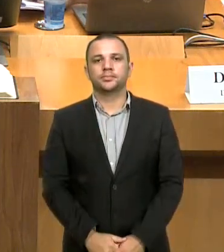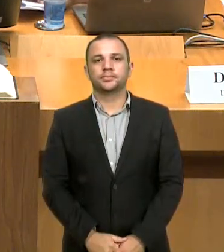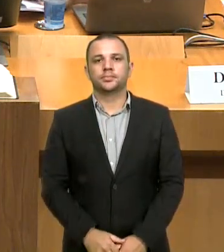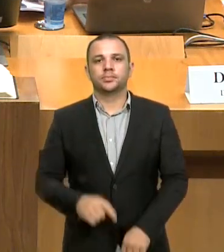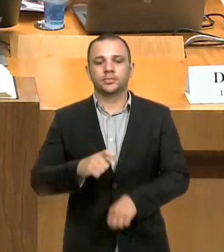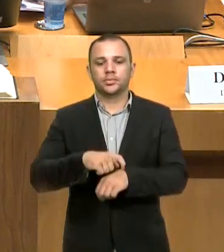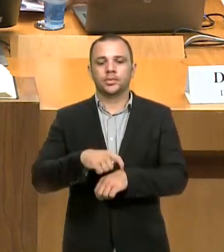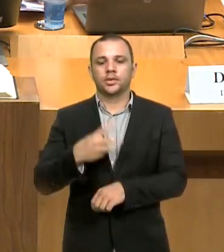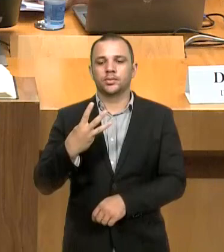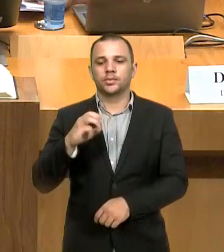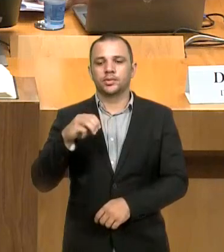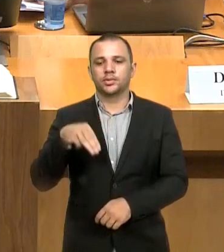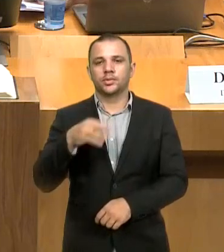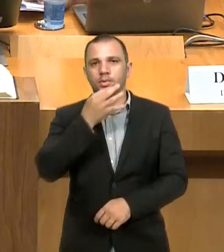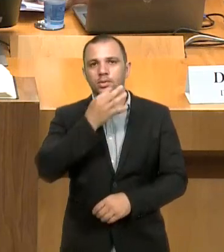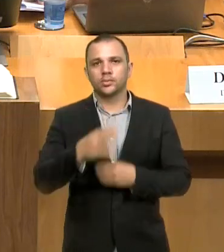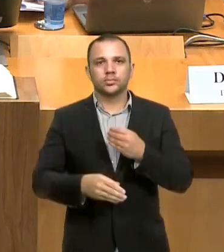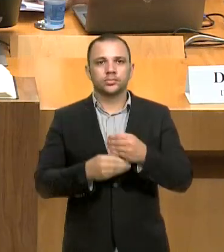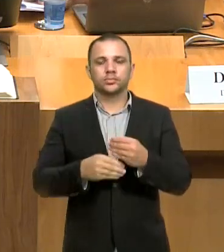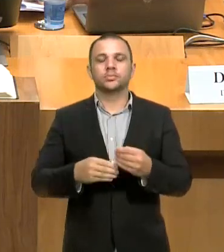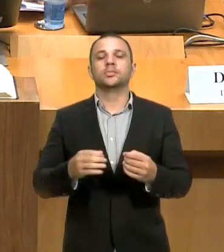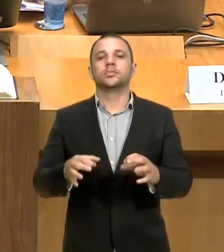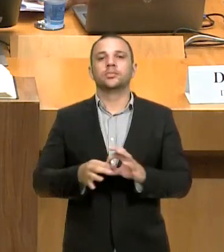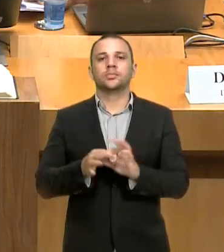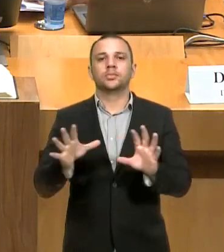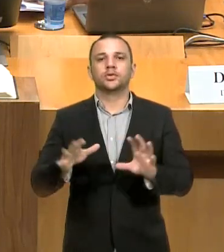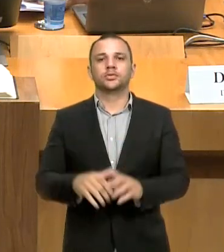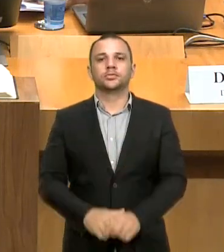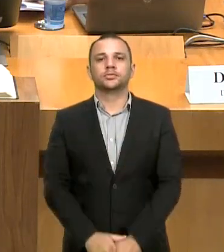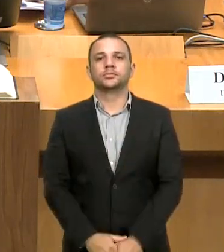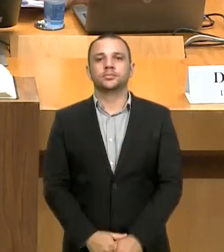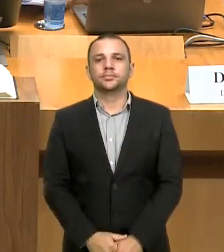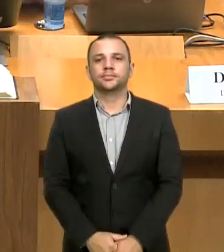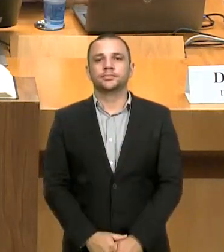30 minutos com direito a partes, deputado.